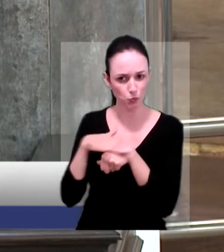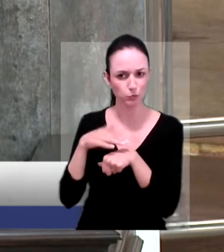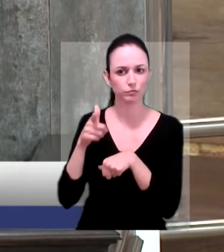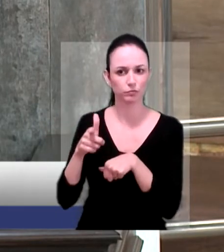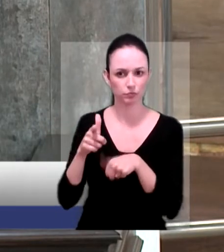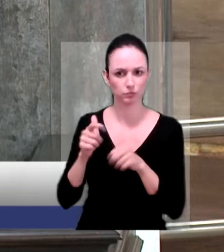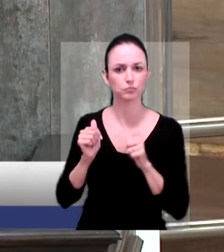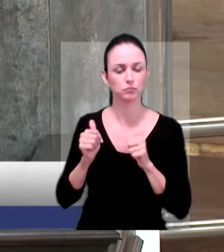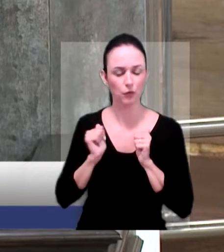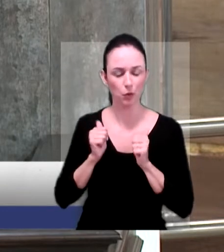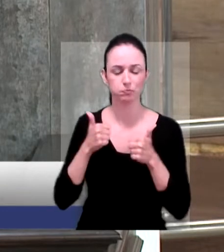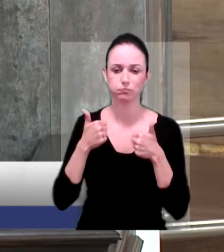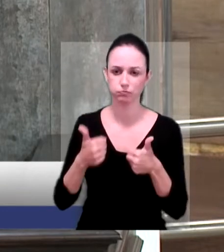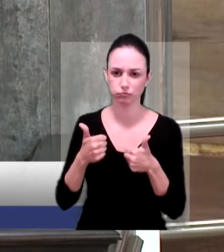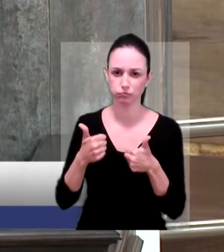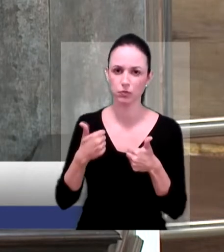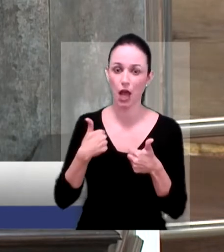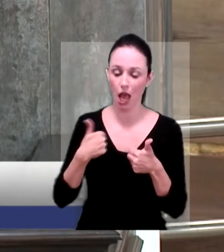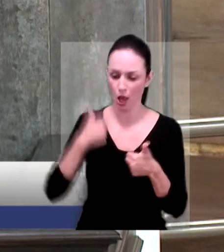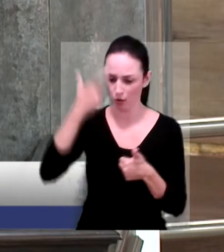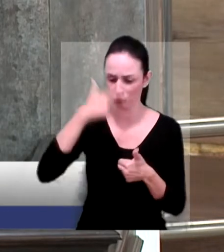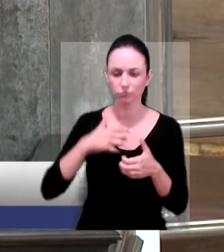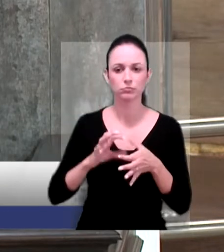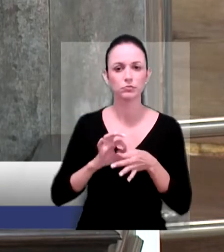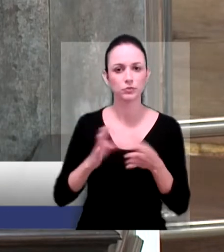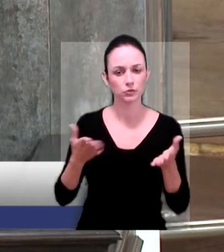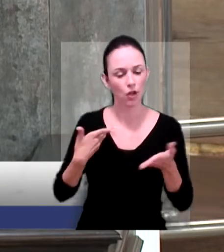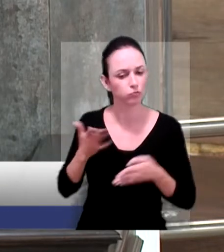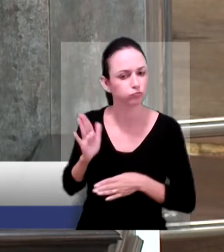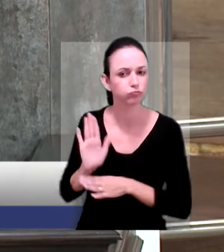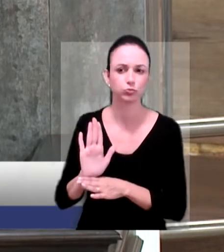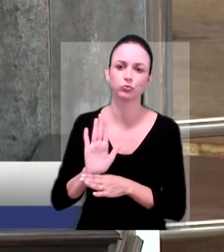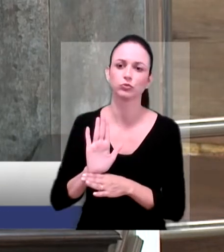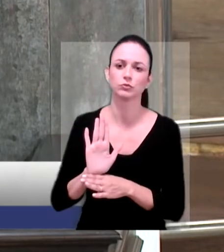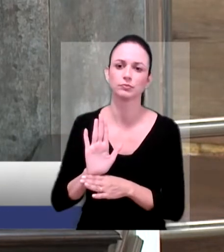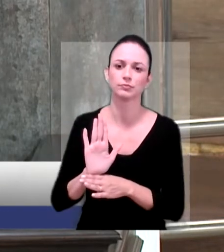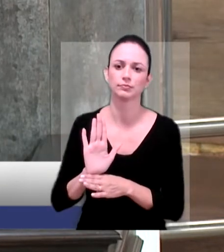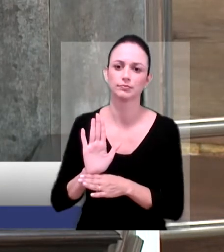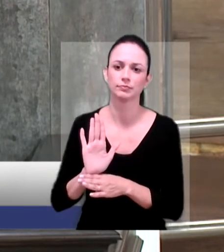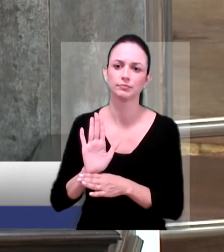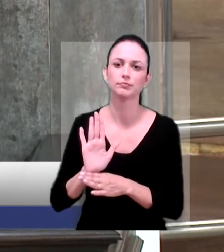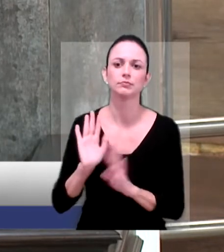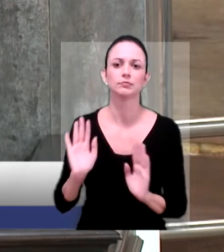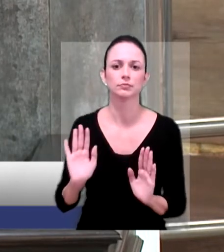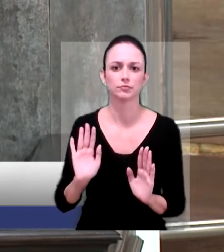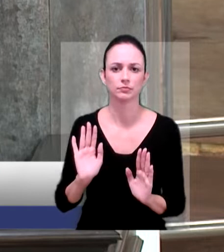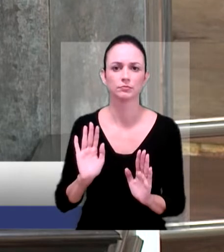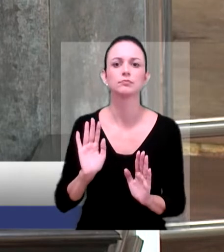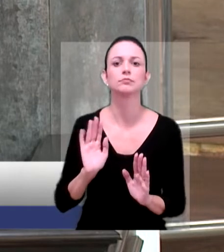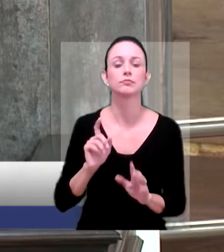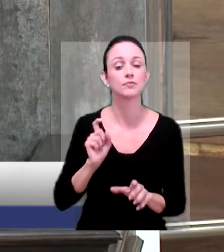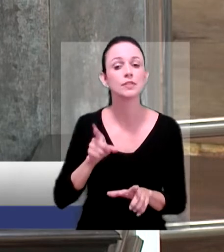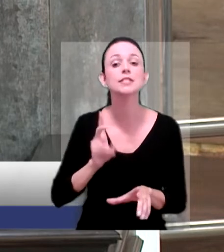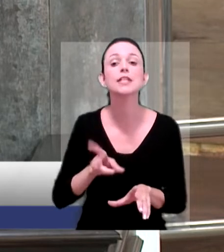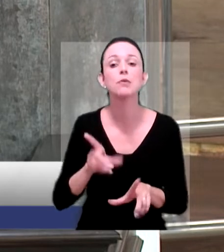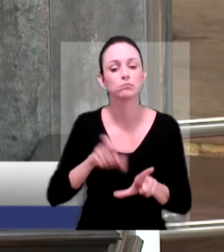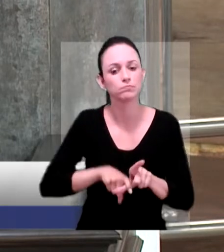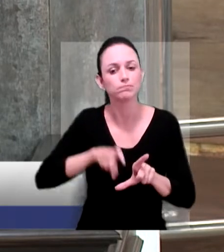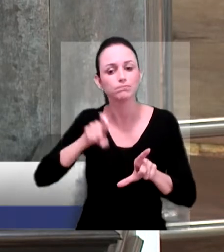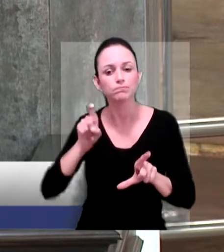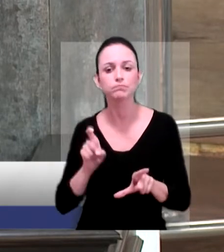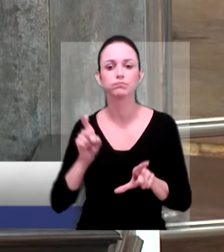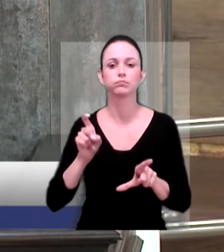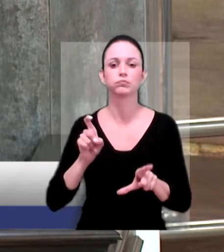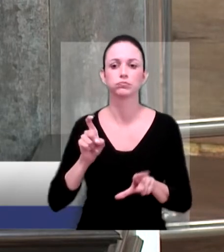coloco à disposição. Sempre colocando em questão a autonomia e a defesa de